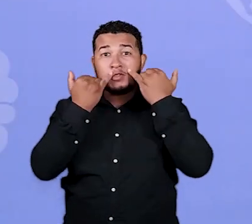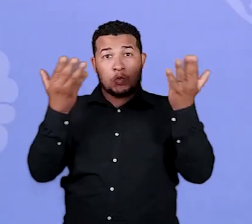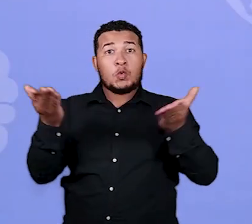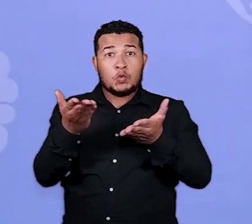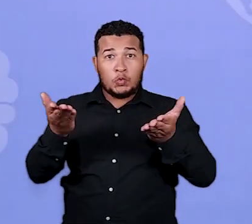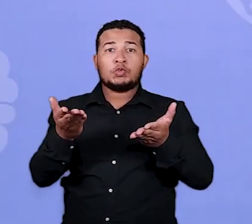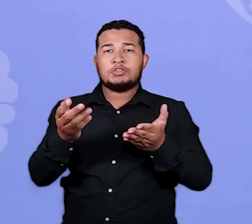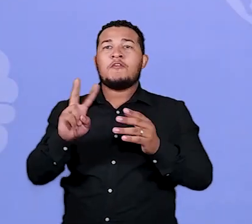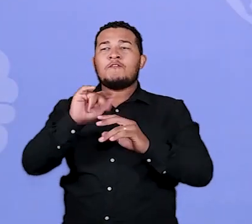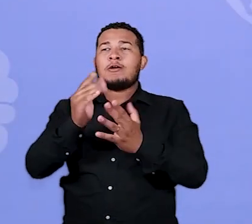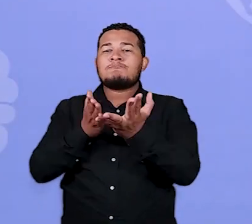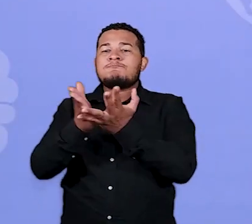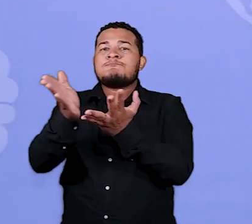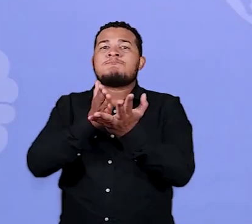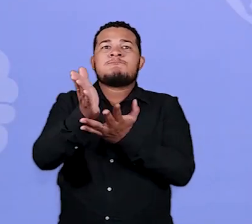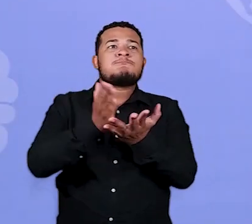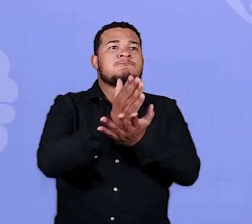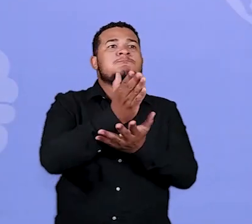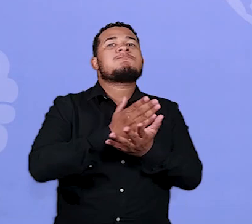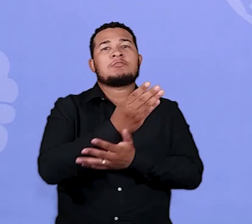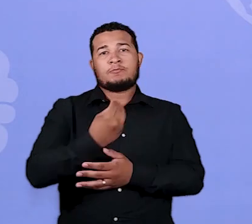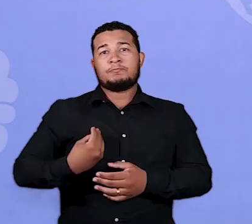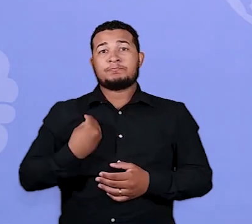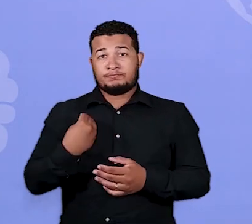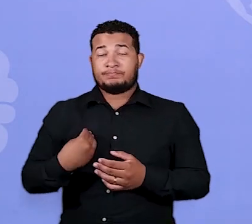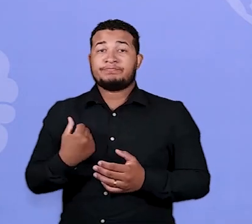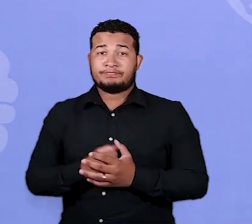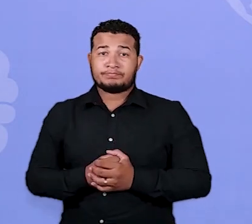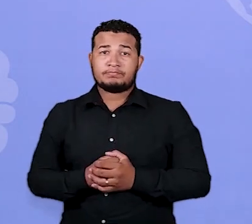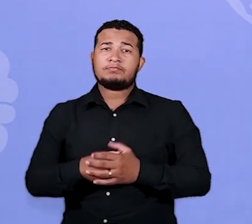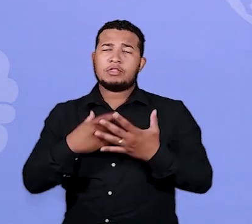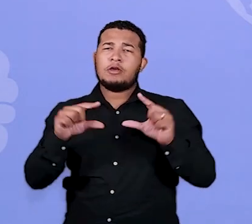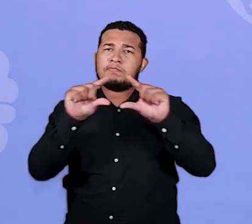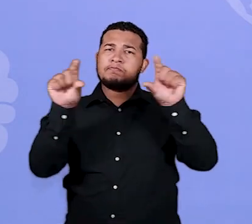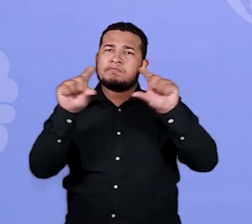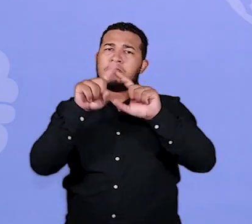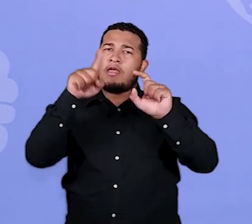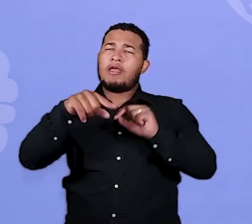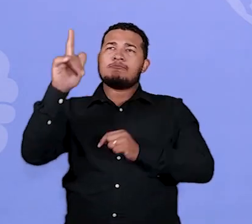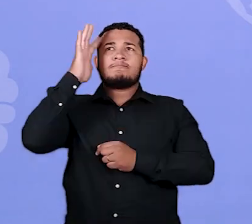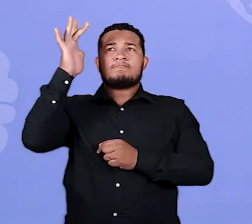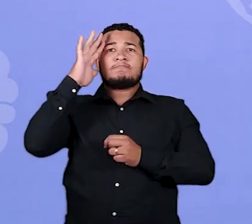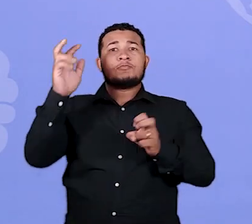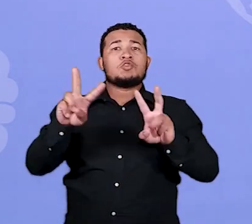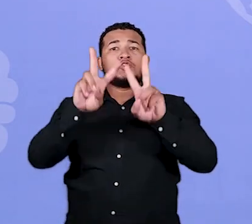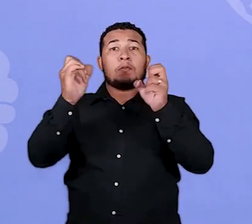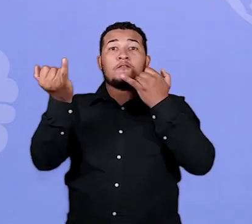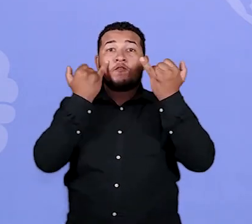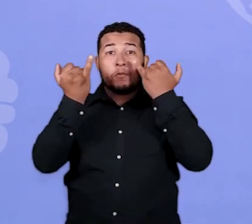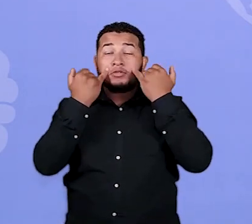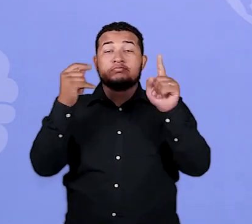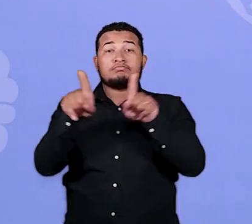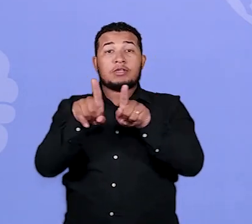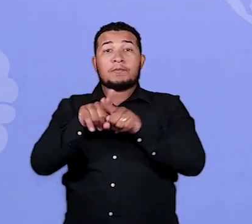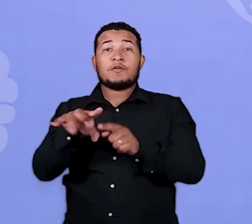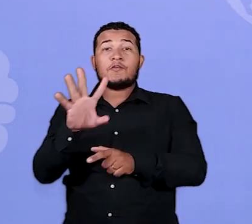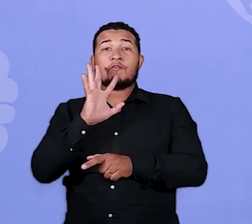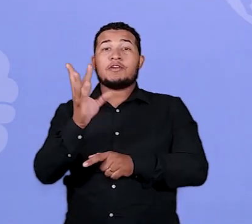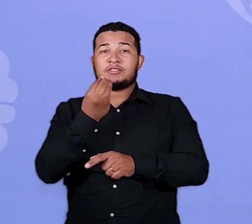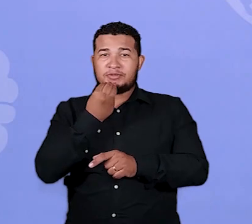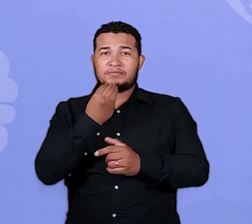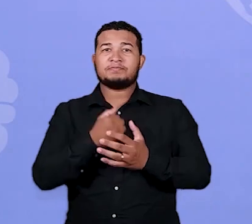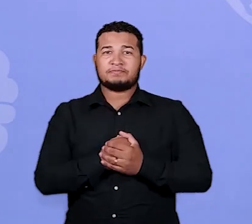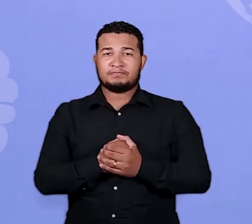informação que vai determinar os rumos de nossa vida. Então eu trouxe esse brief para que você possa refletir acerca da informação e do